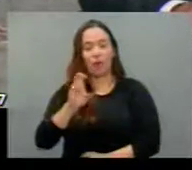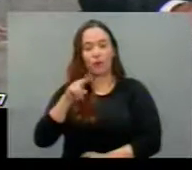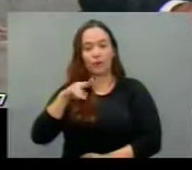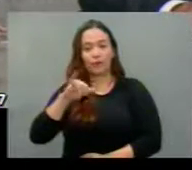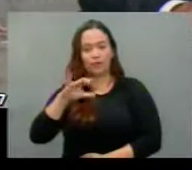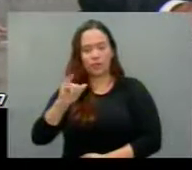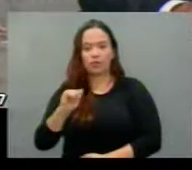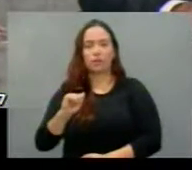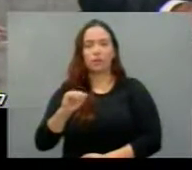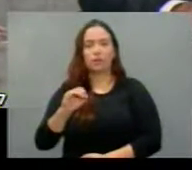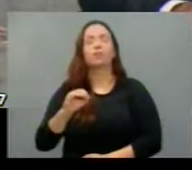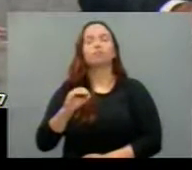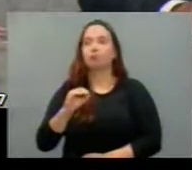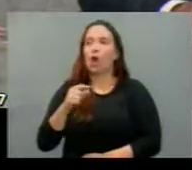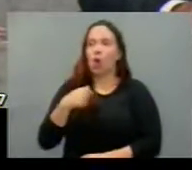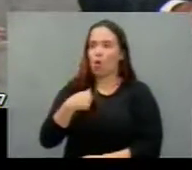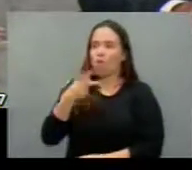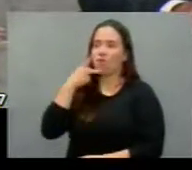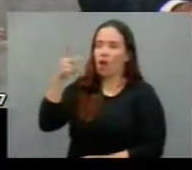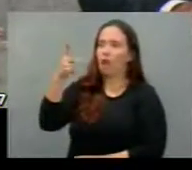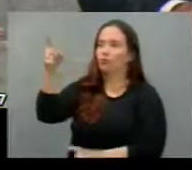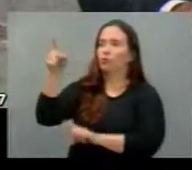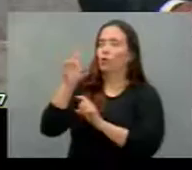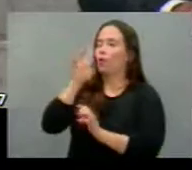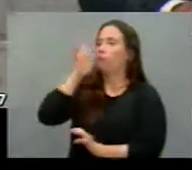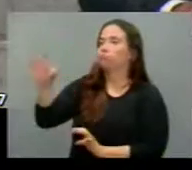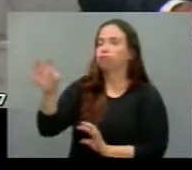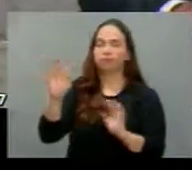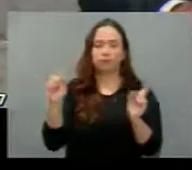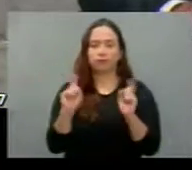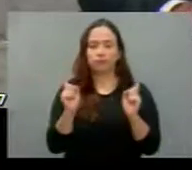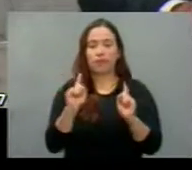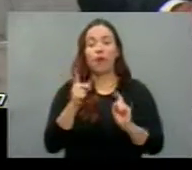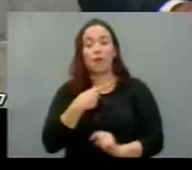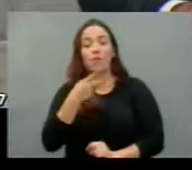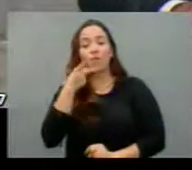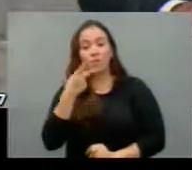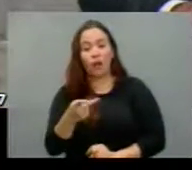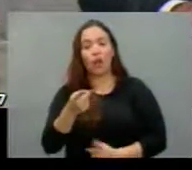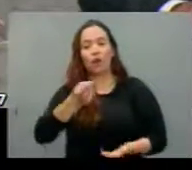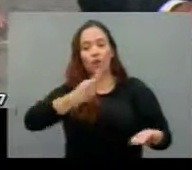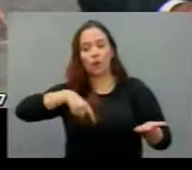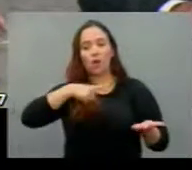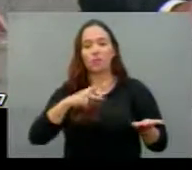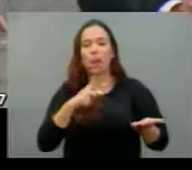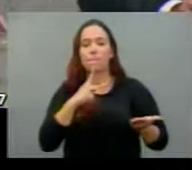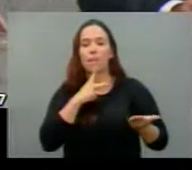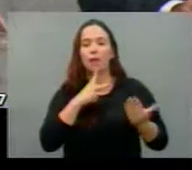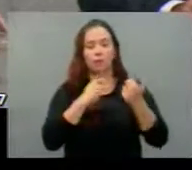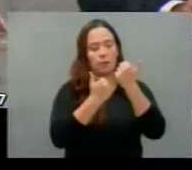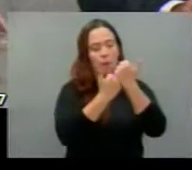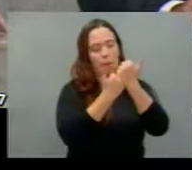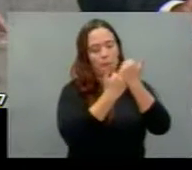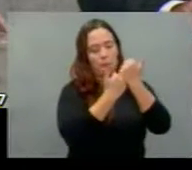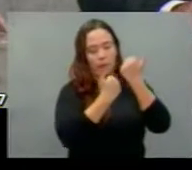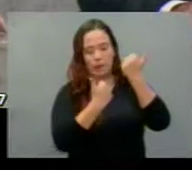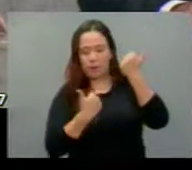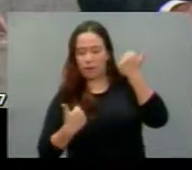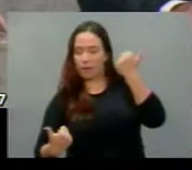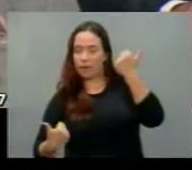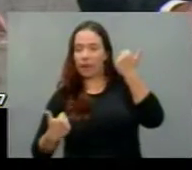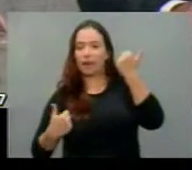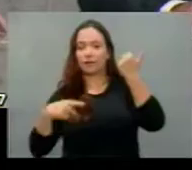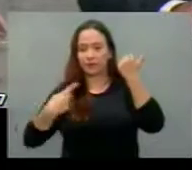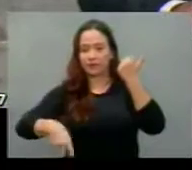informação de Vossa Excelência. Eu estou dizendo que nós que fazemos a base aliada do senador Eunício